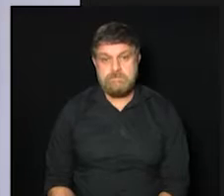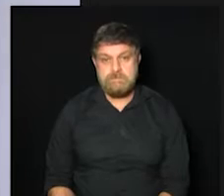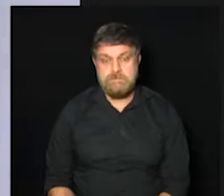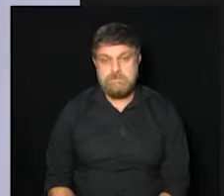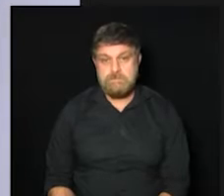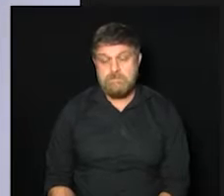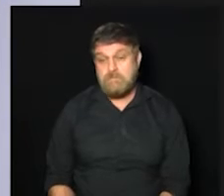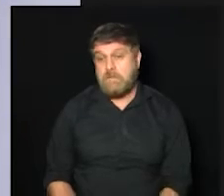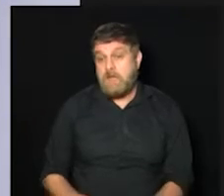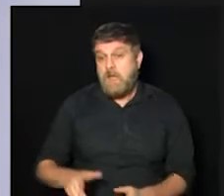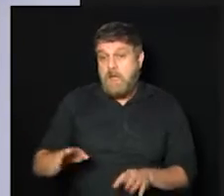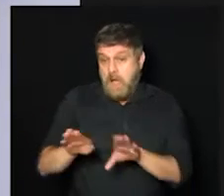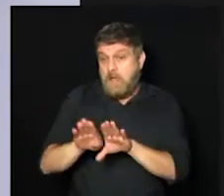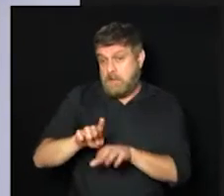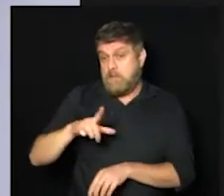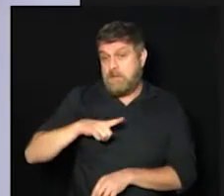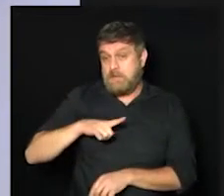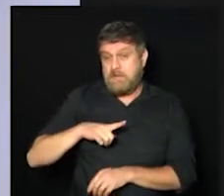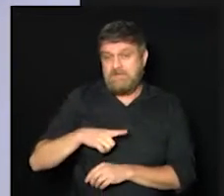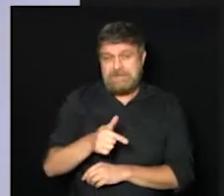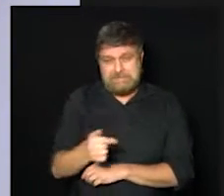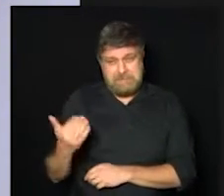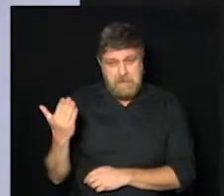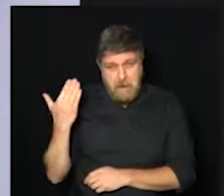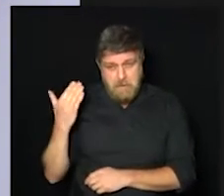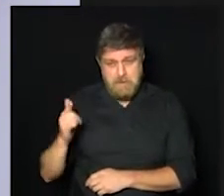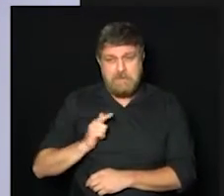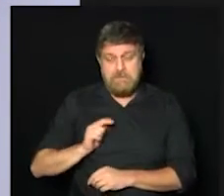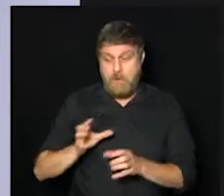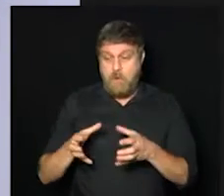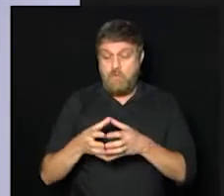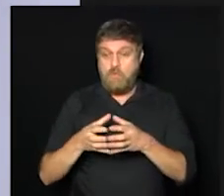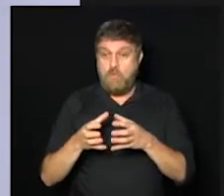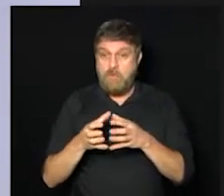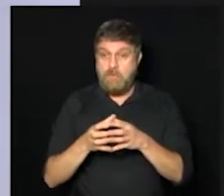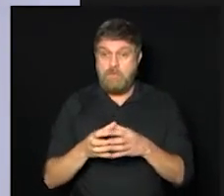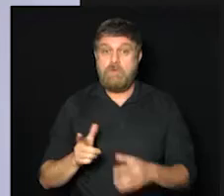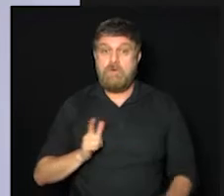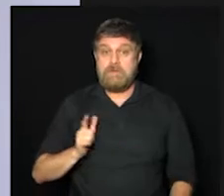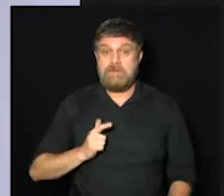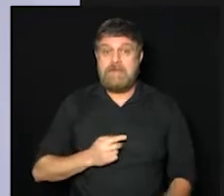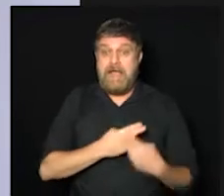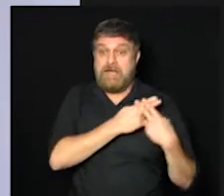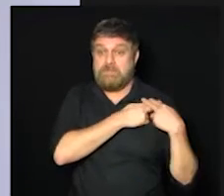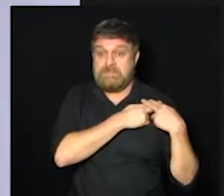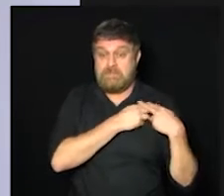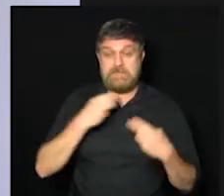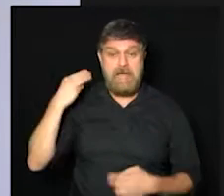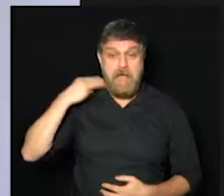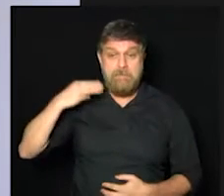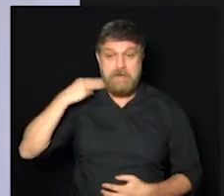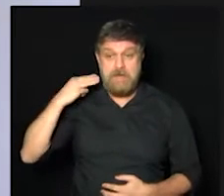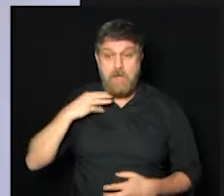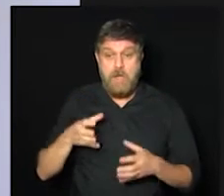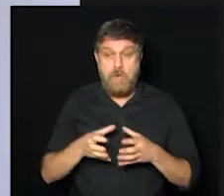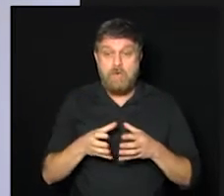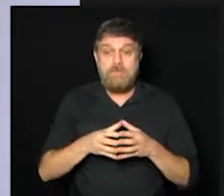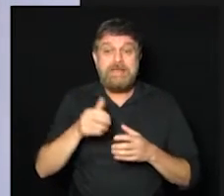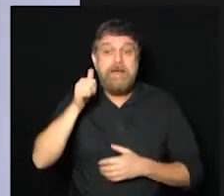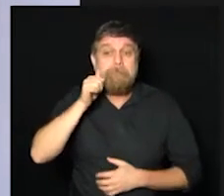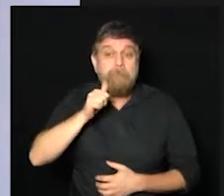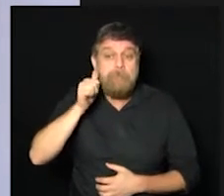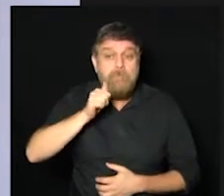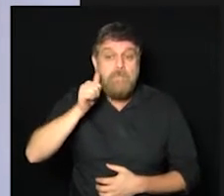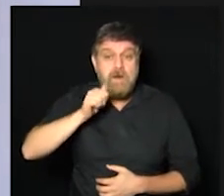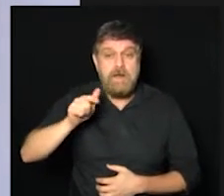E a gente também teve aqui na última semana a reunião da Comissão da Mulher, presidida pela vereadora Mariana Conte. Ela